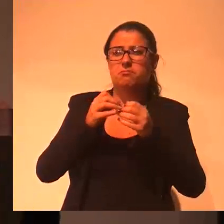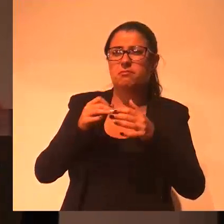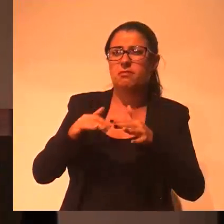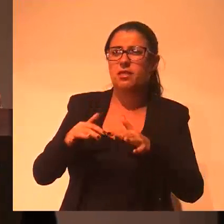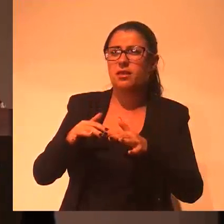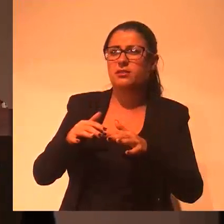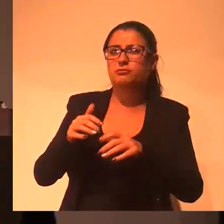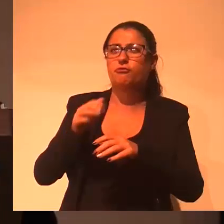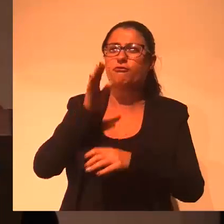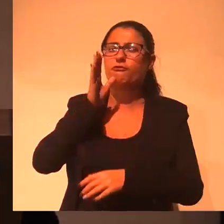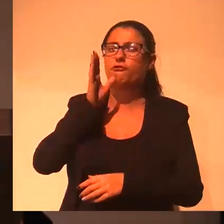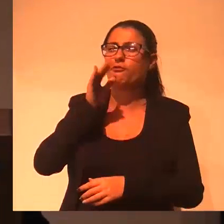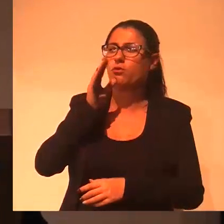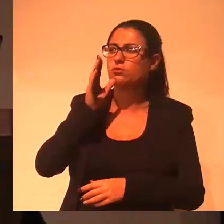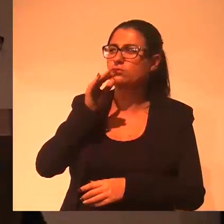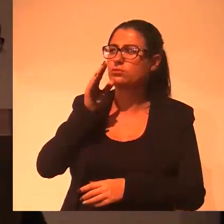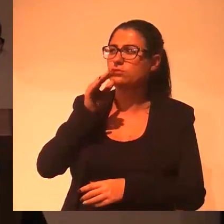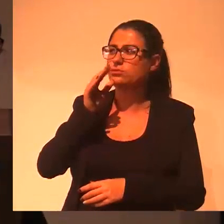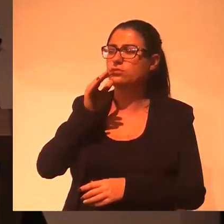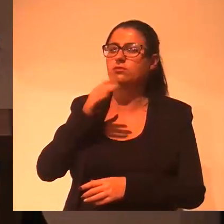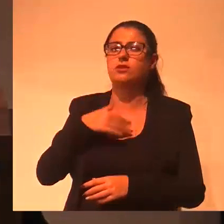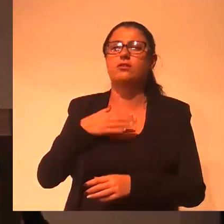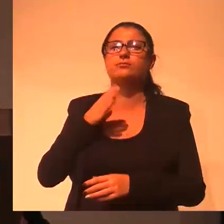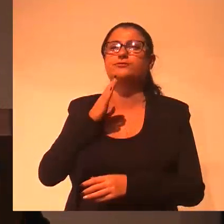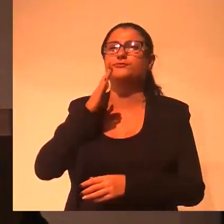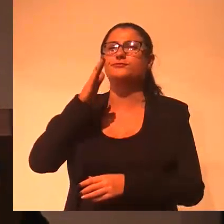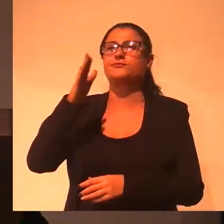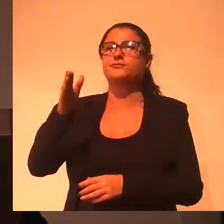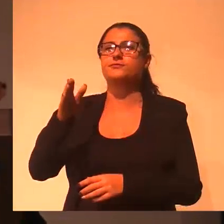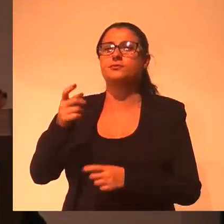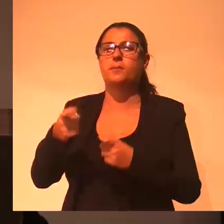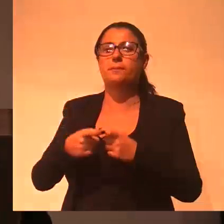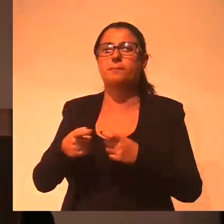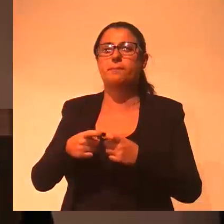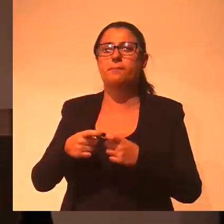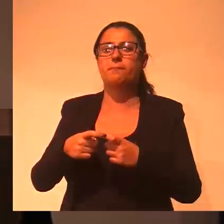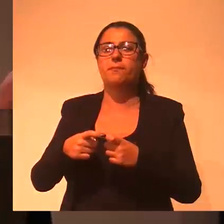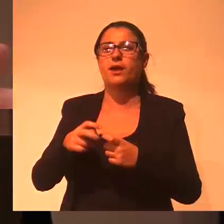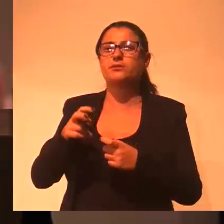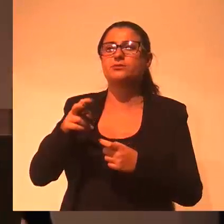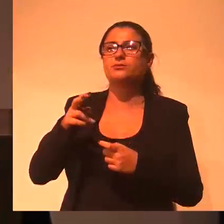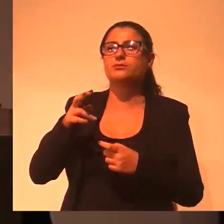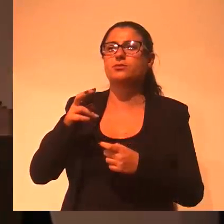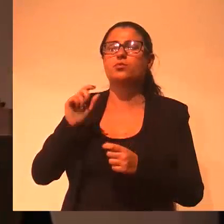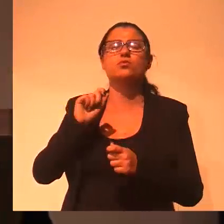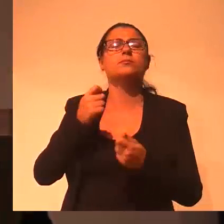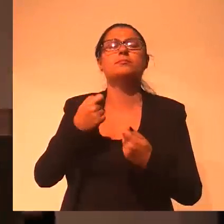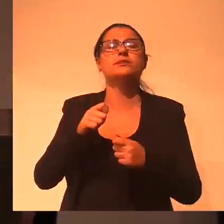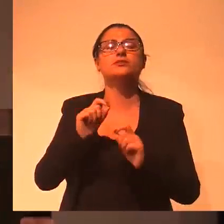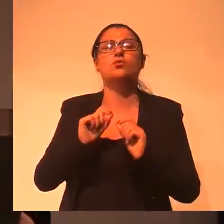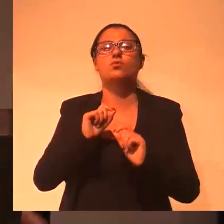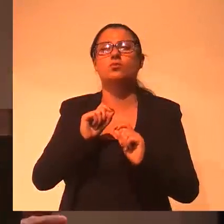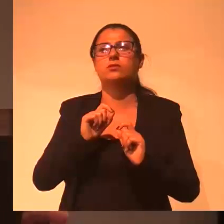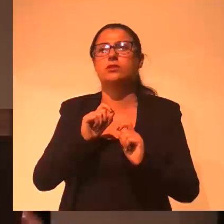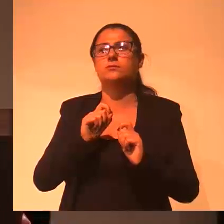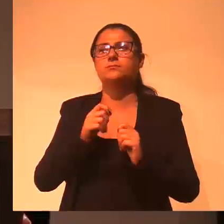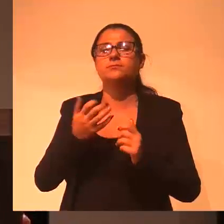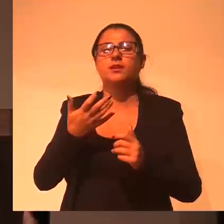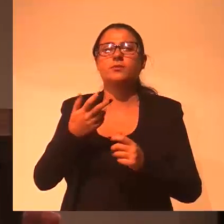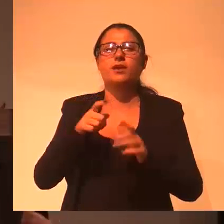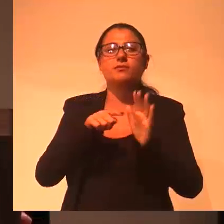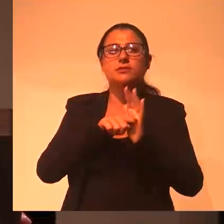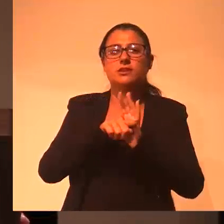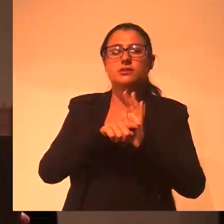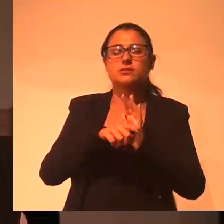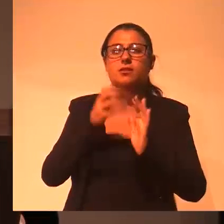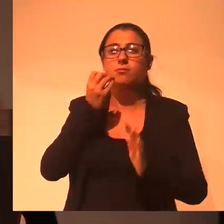funcionários. Entrou no oftalmo, o oftalmo fez a entrevista, e aí ele perguntou, o que o senhor precisa? Falou, eu quero fazer um novo exame, porque eu